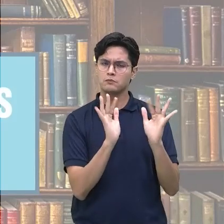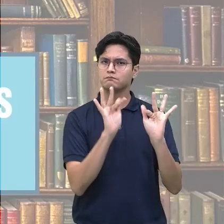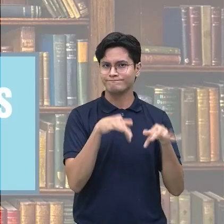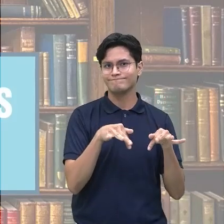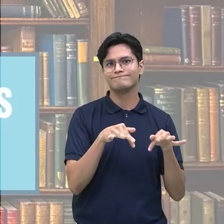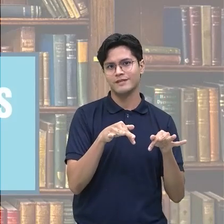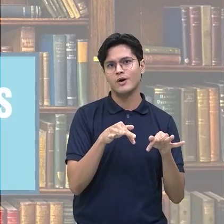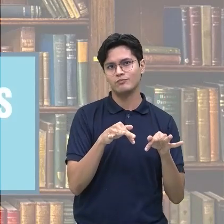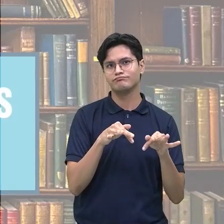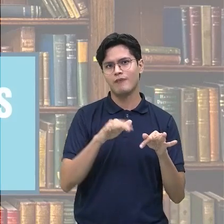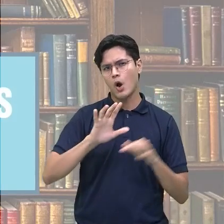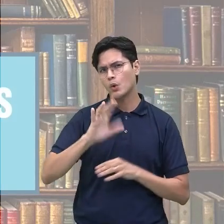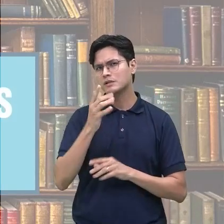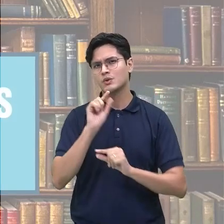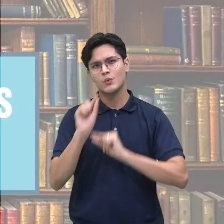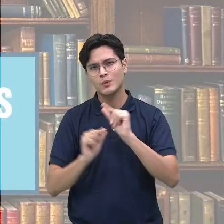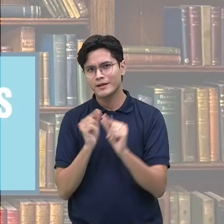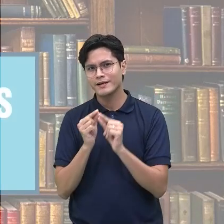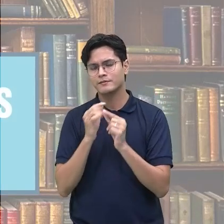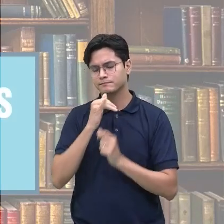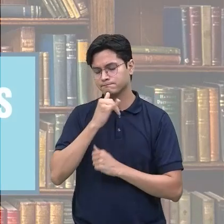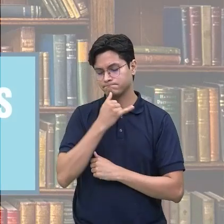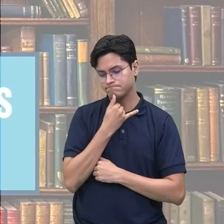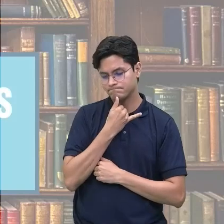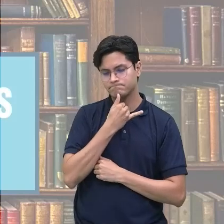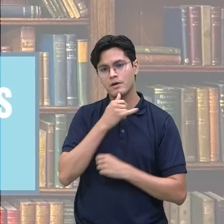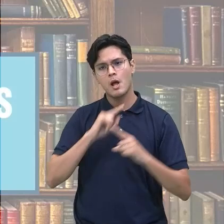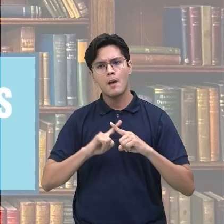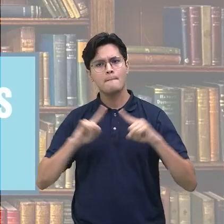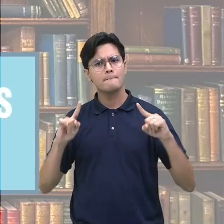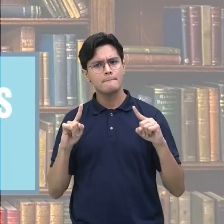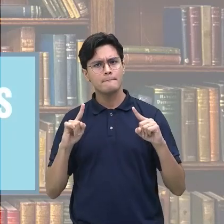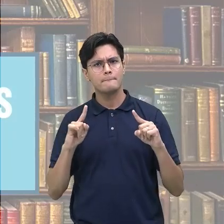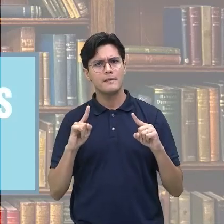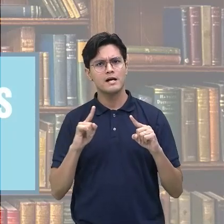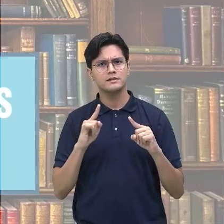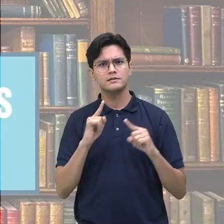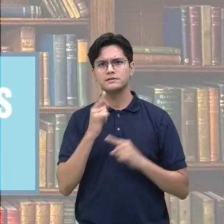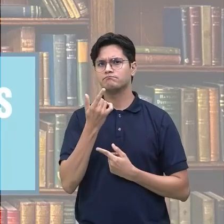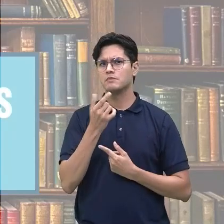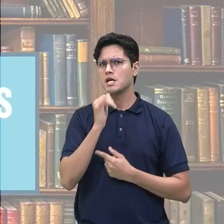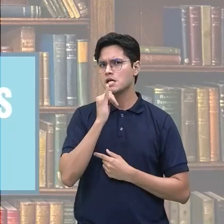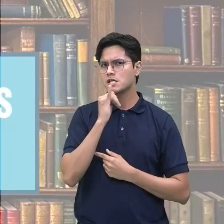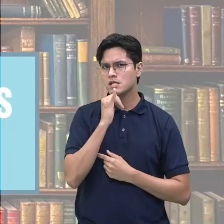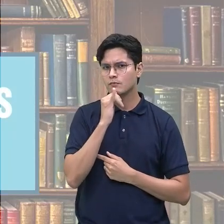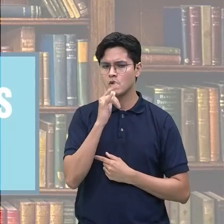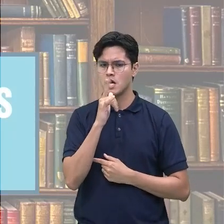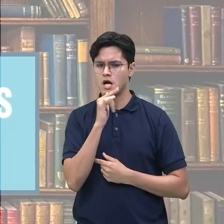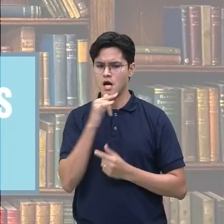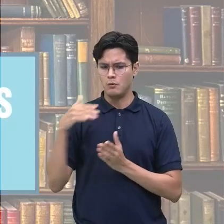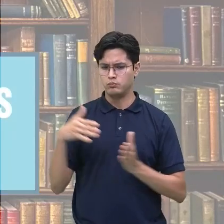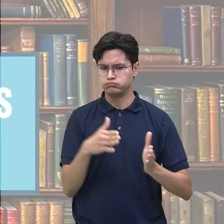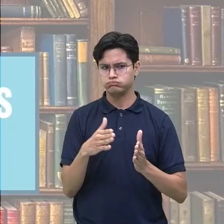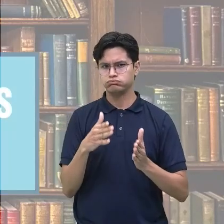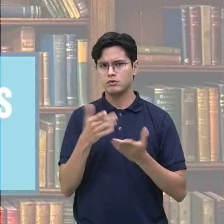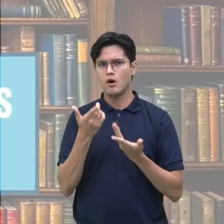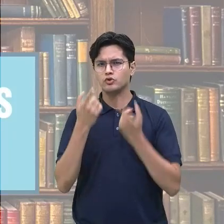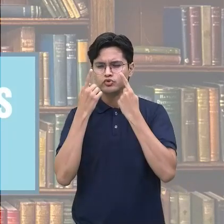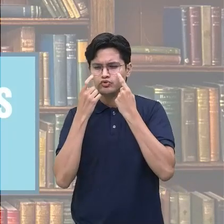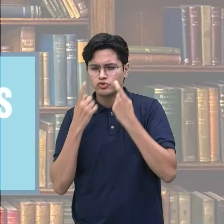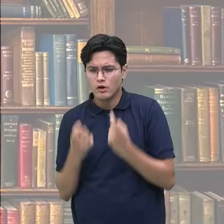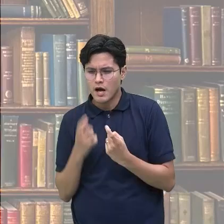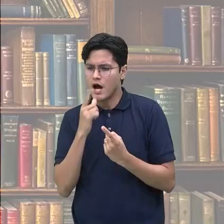a melancolia, mas chorar rios de lágrimas aí é um exagero,